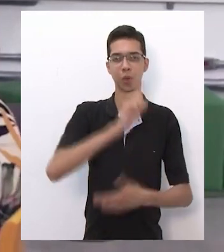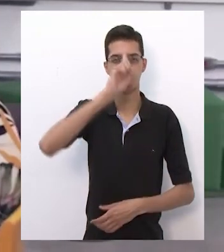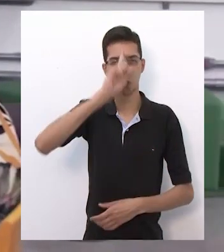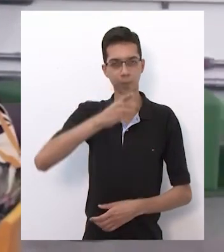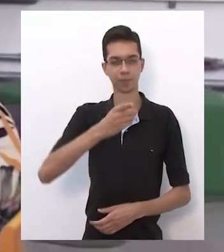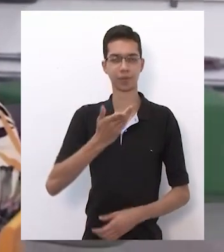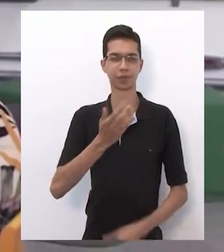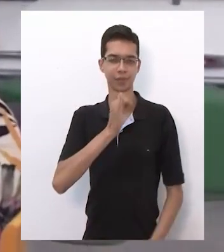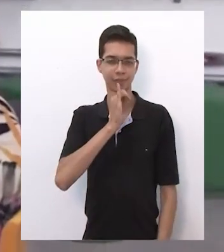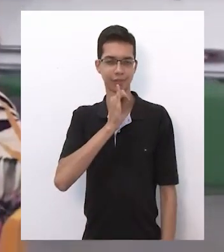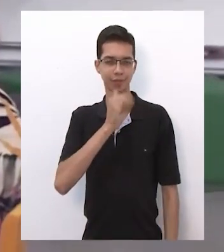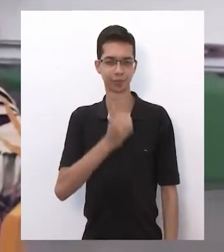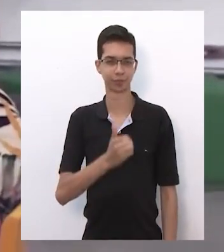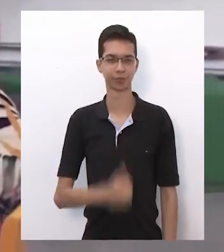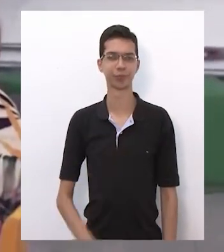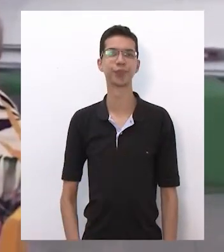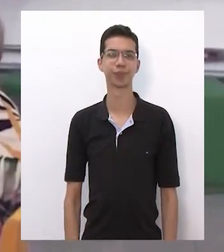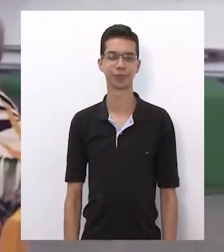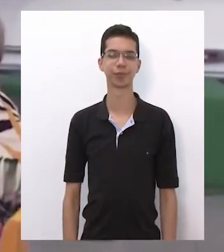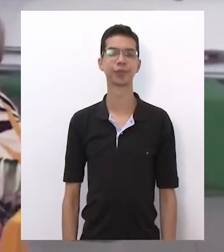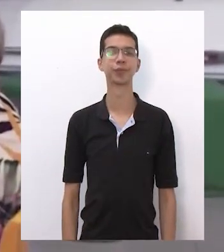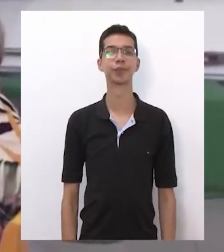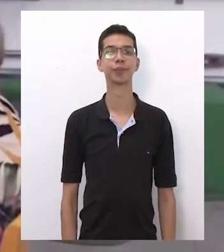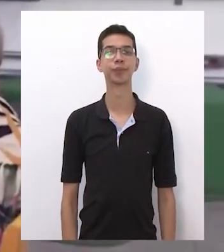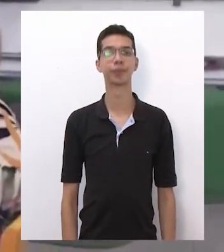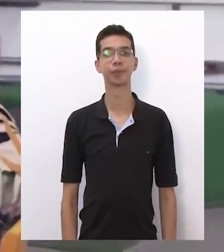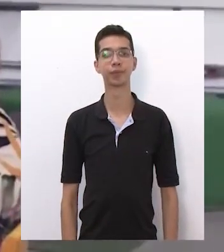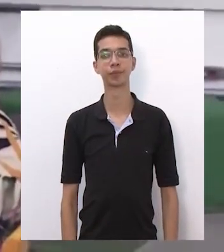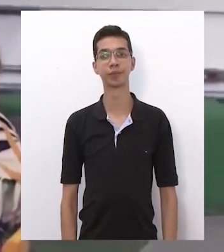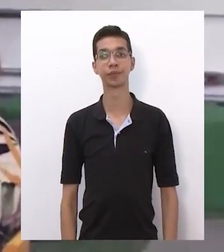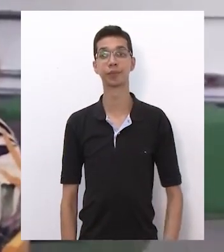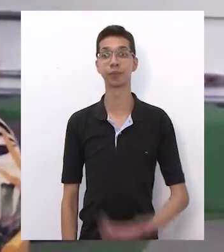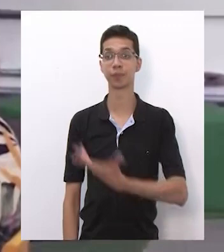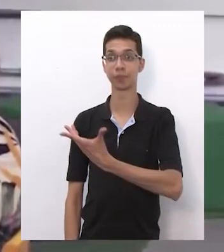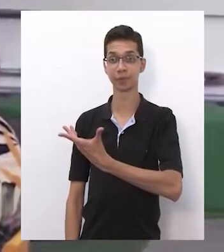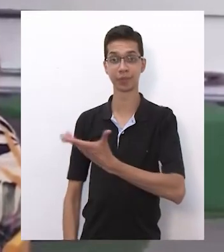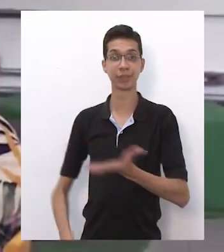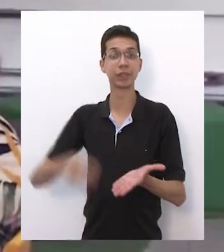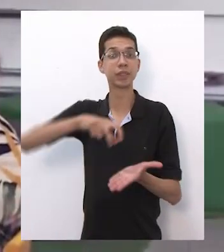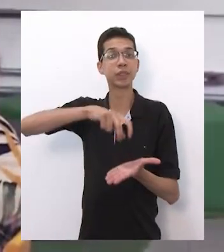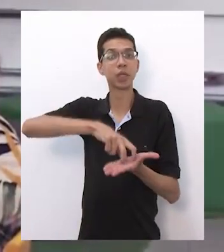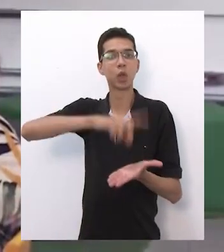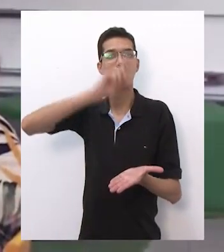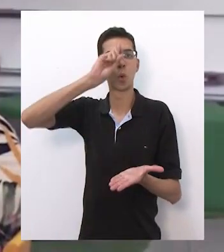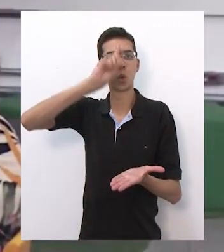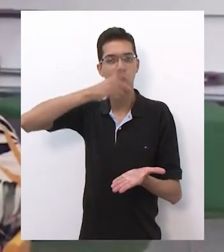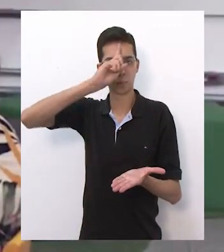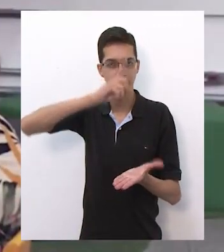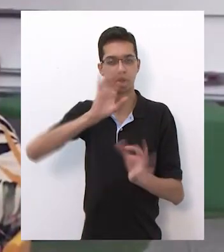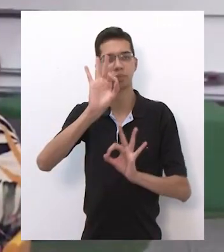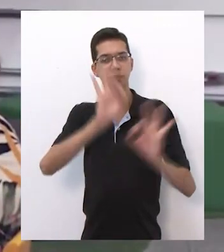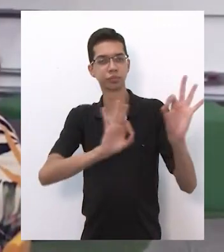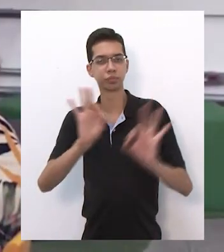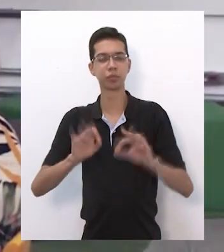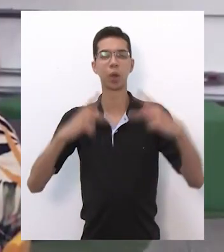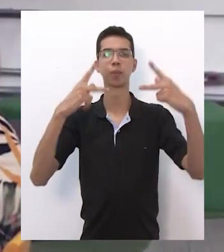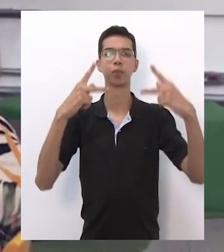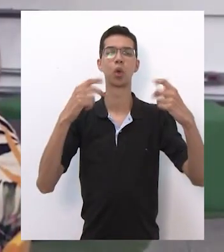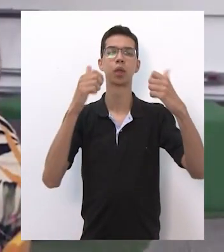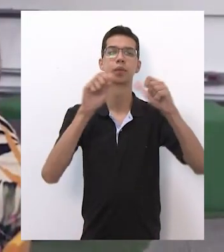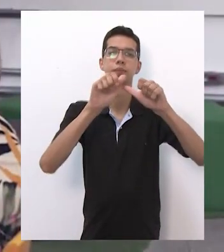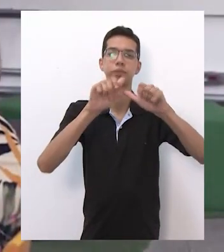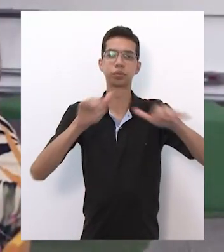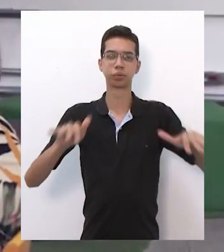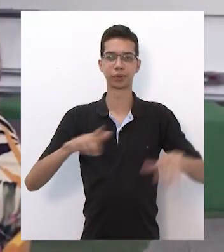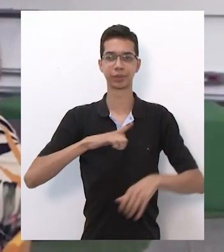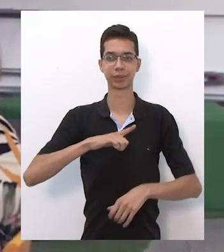forma. Tá? E aí, a gente tem aqui o nosso comando central, que é onde nós vamos fazer a construção da nossa programação. Então, tem lá,